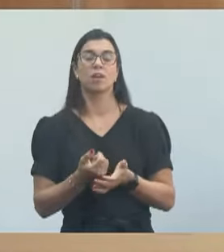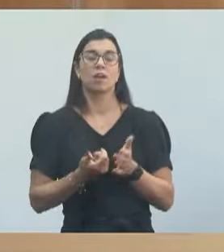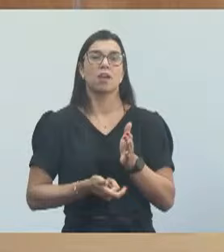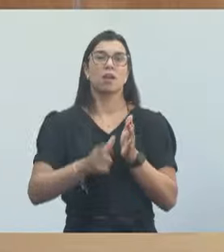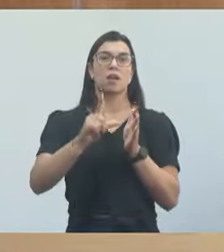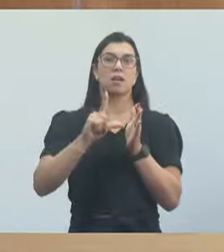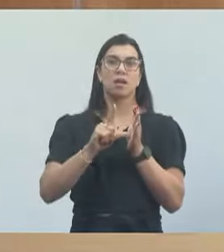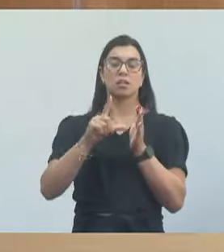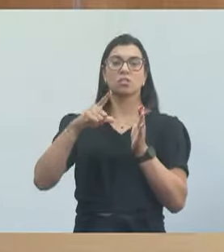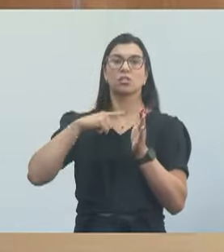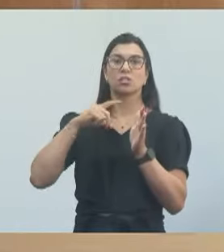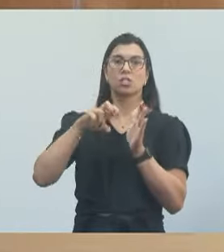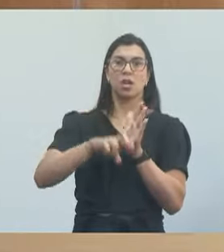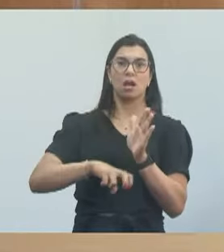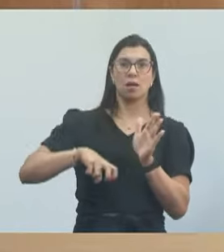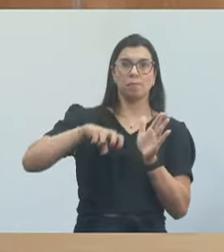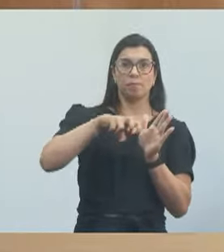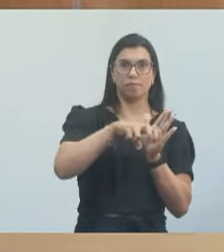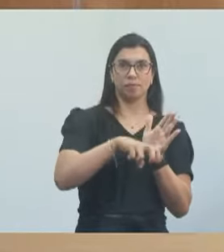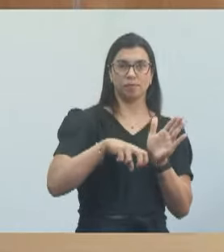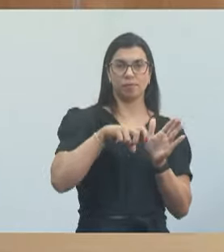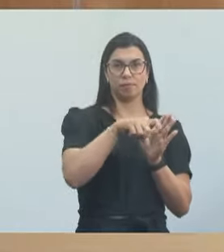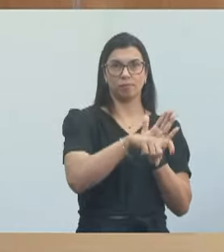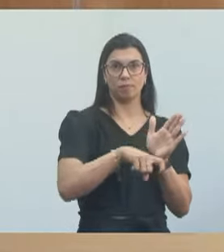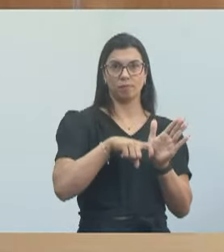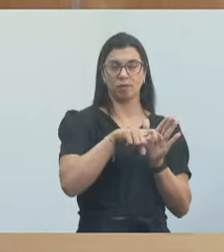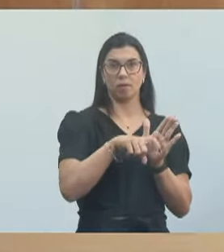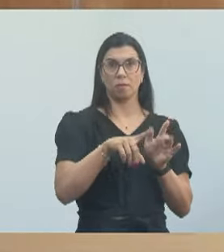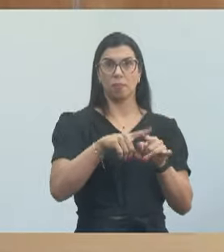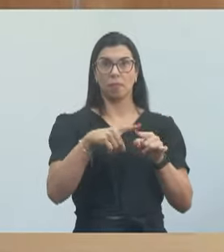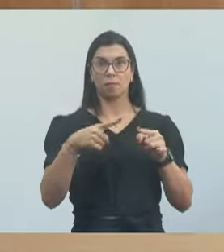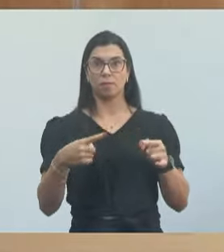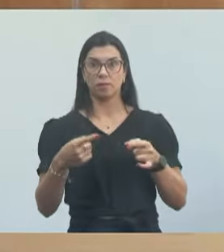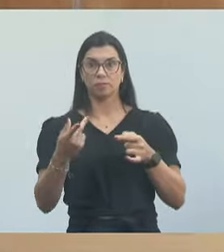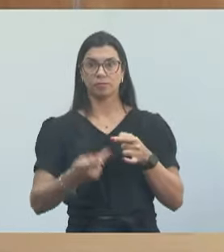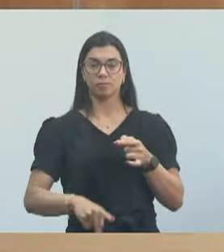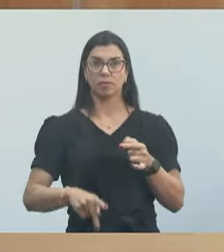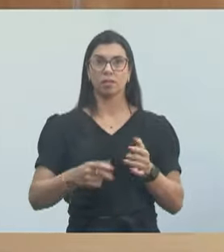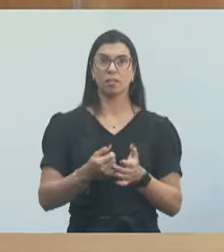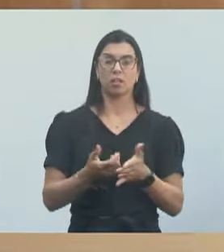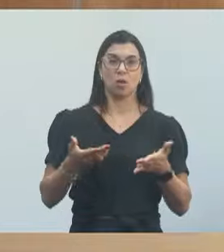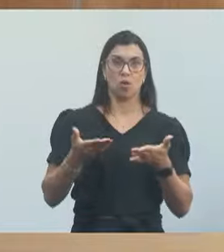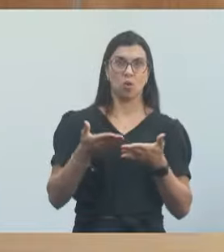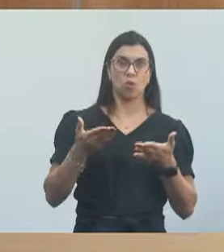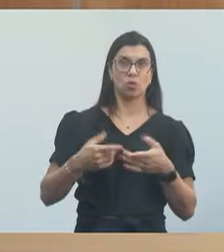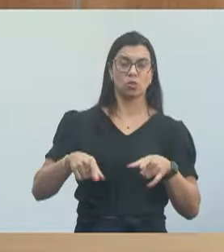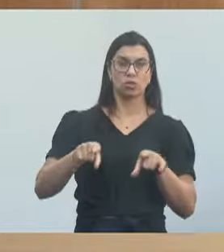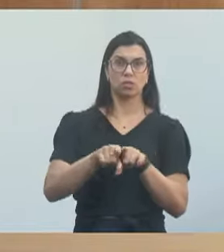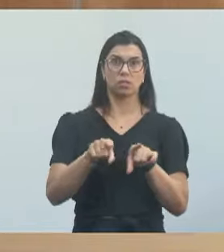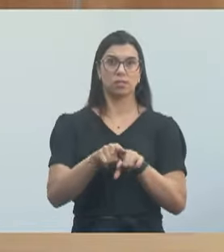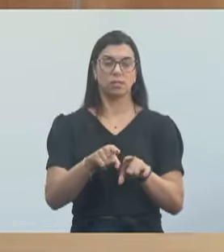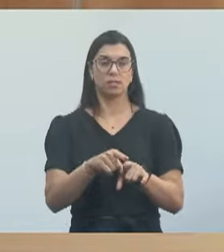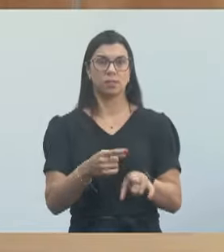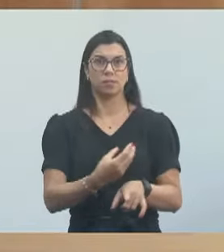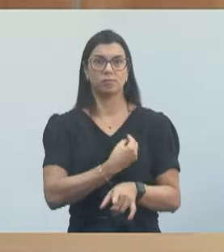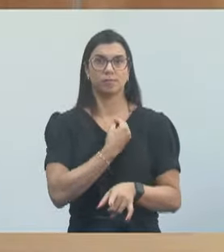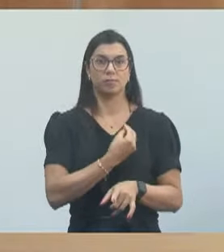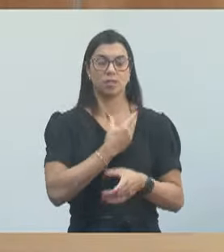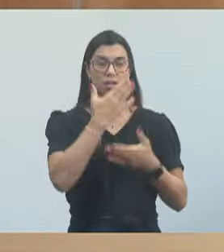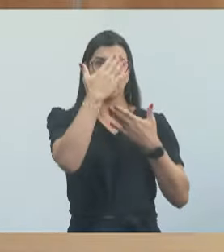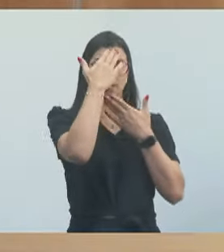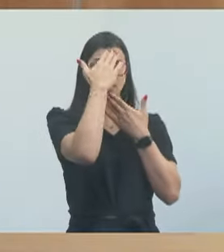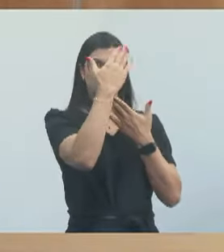no nosso município. E estar aqui presente hoje, quero cumprimentar e também agradecer pelo grande